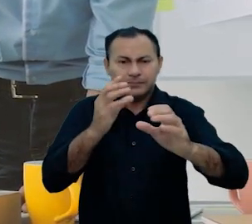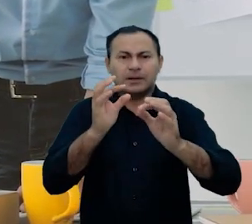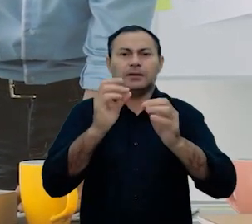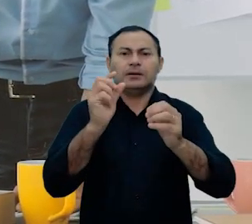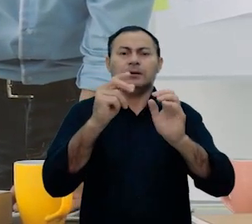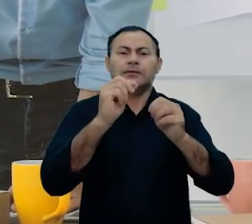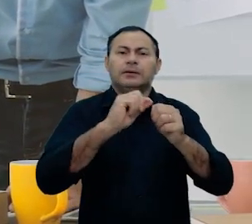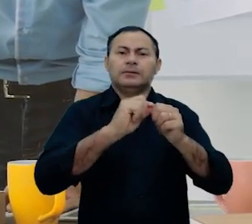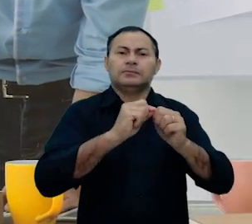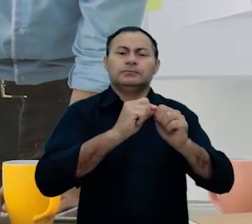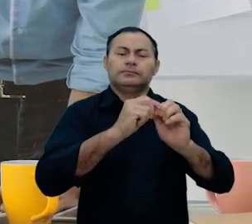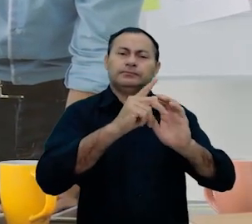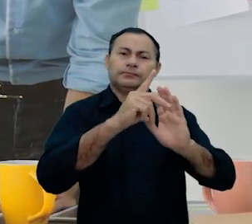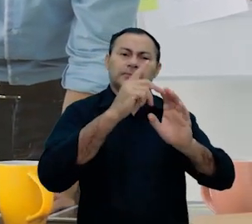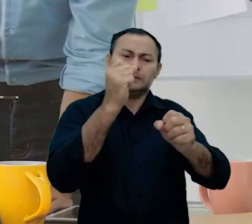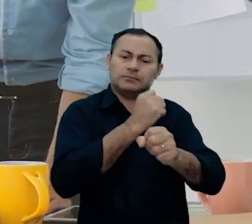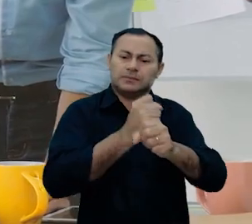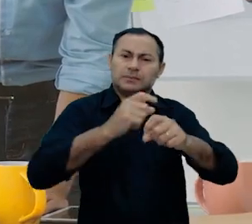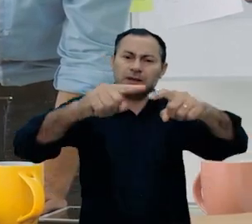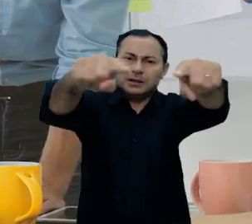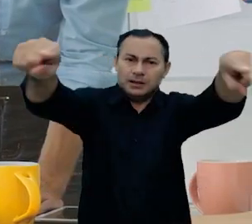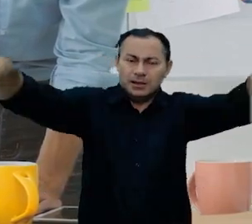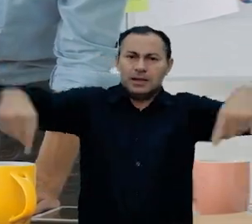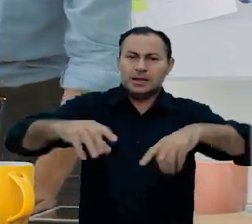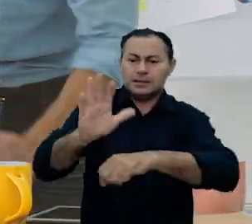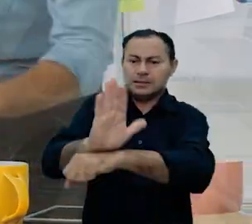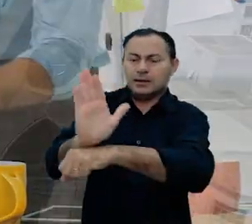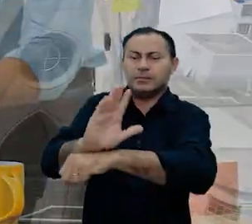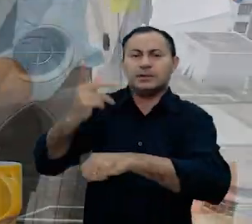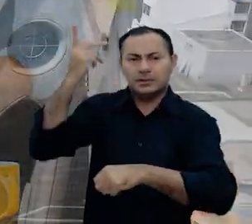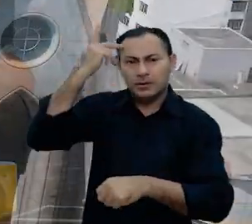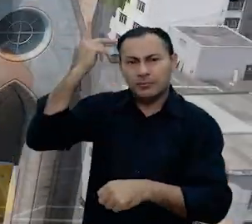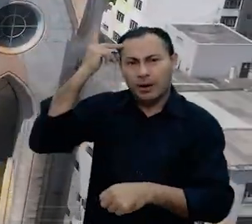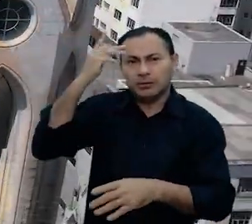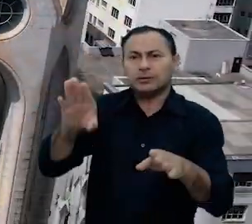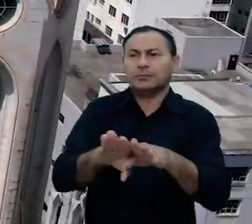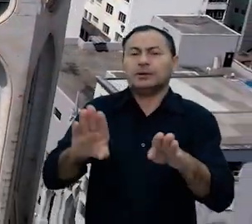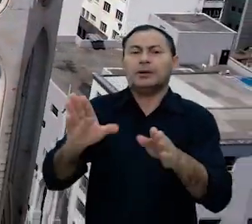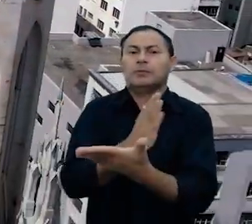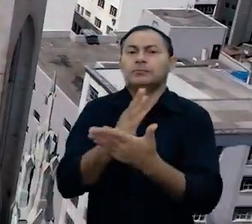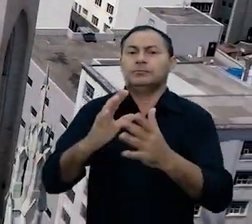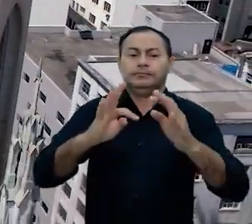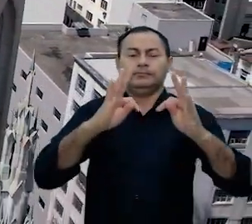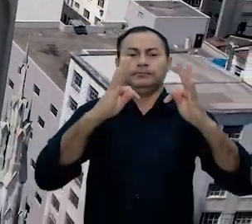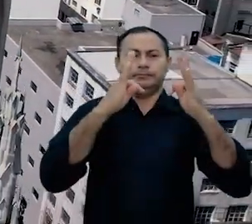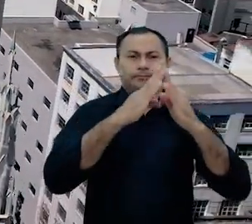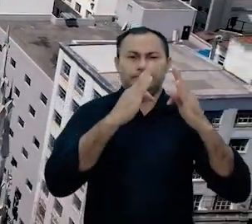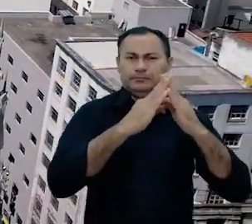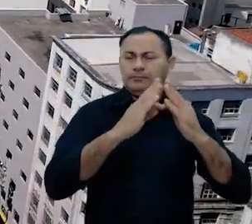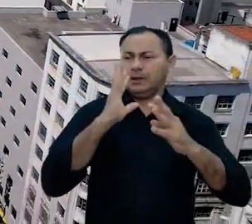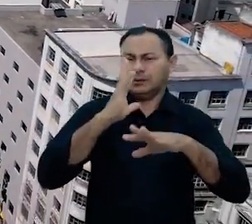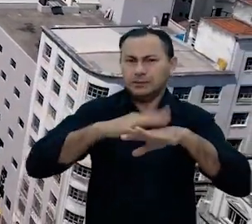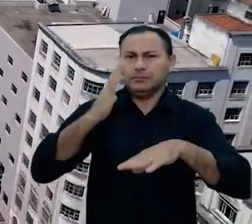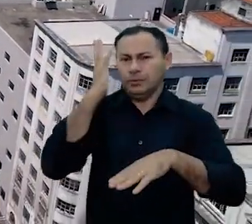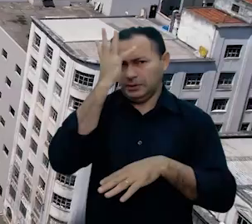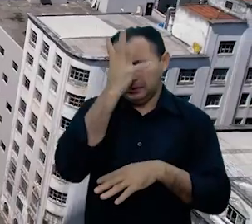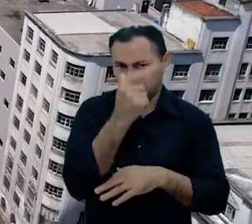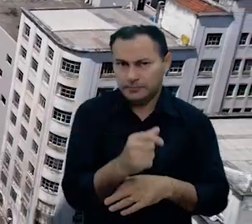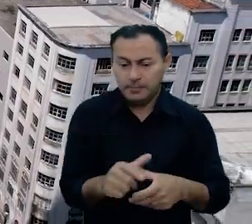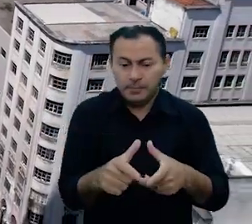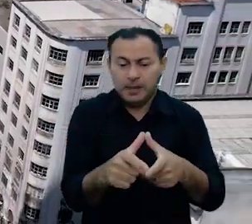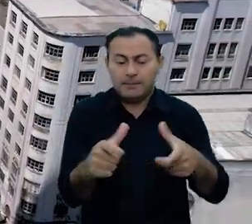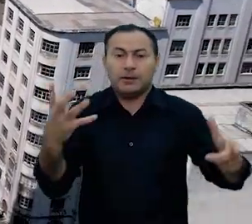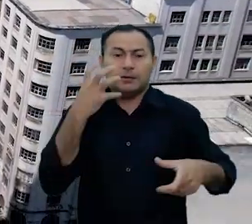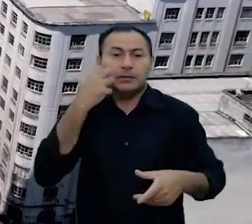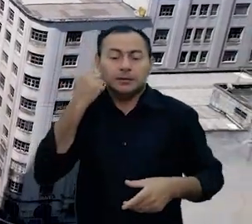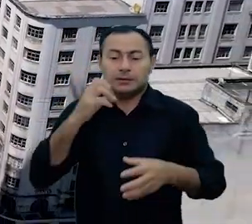projetou e construiu muitas das grandes salas de cinemas de São Paulo e também alguns dos templos evangélicos mais bonitos. A